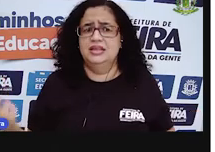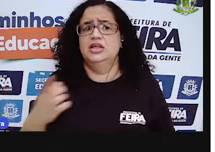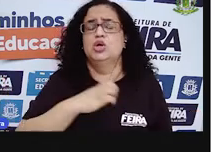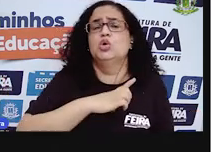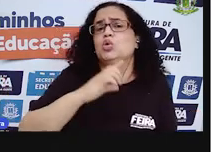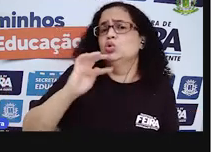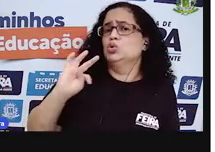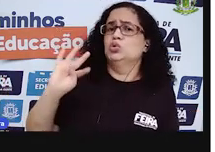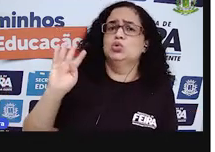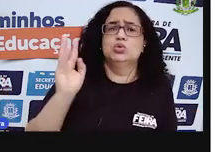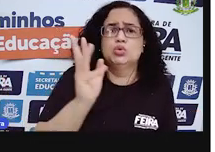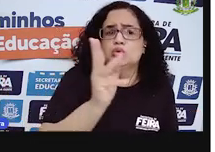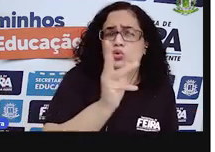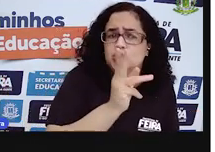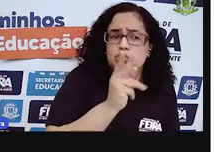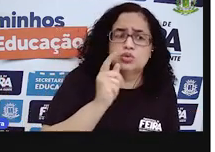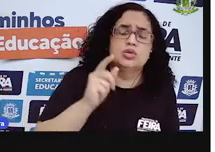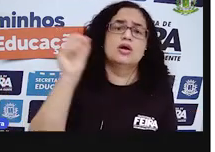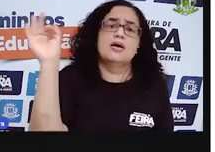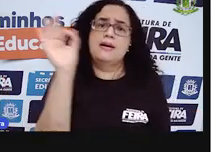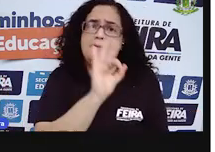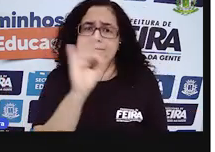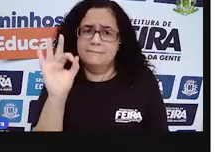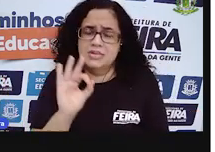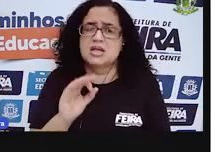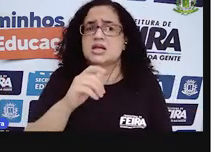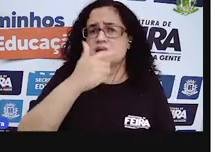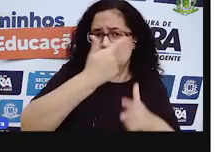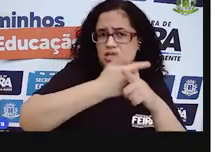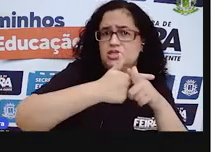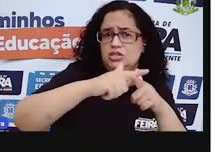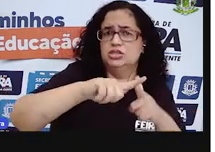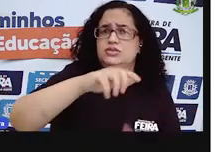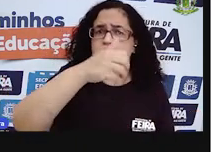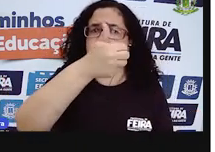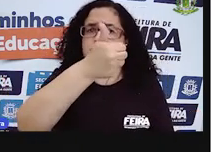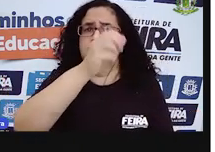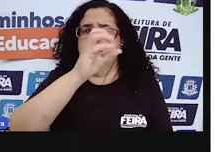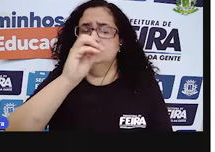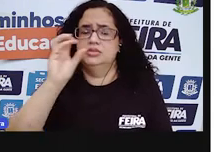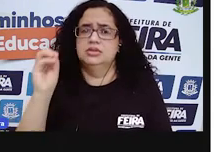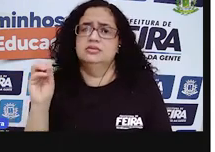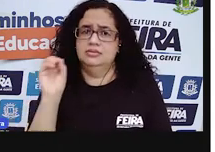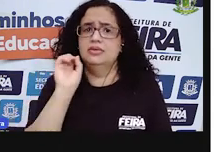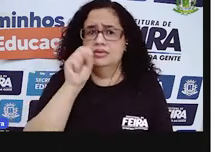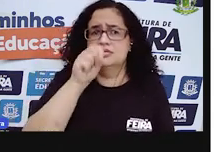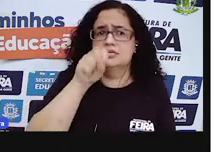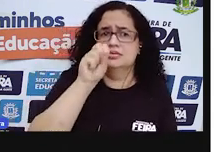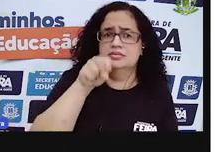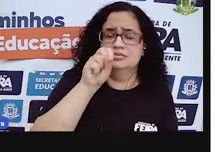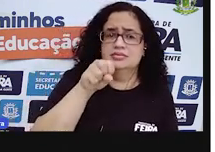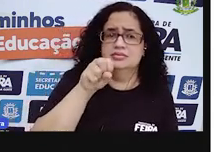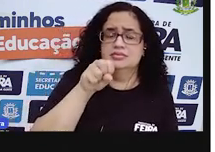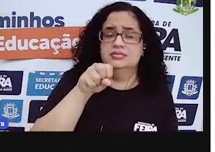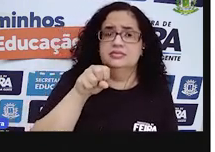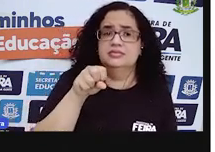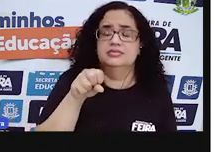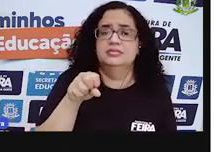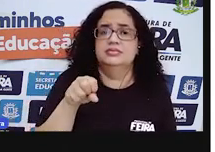que todo toda essa coisa de porcentagem é dividir por 100 Pois é